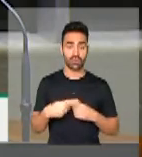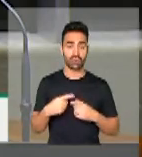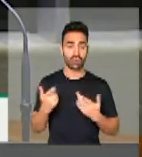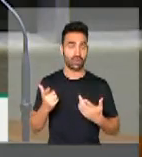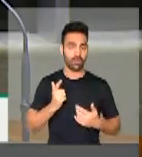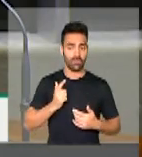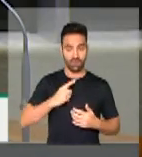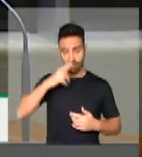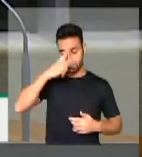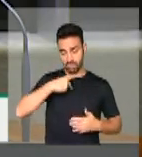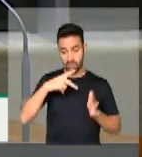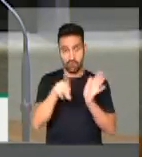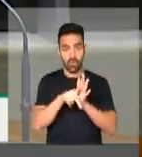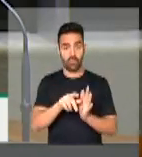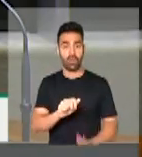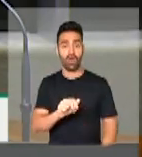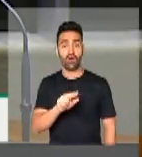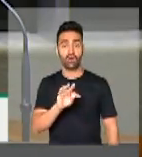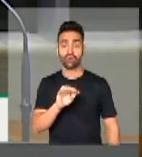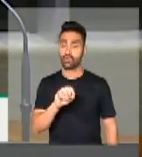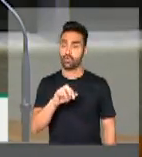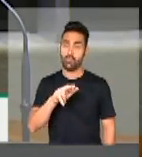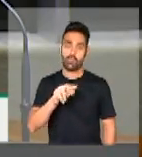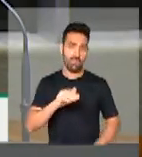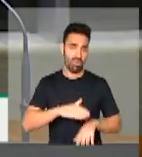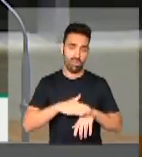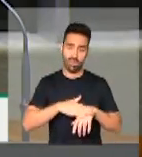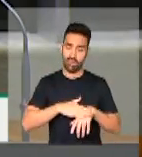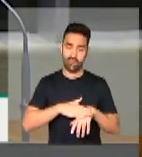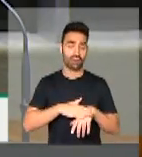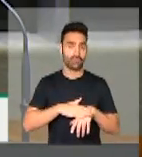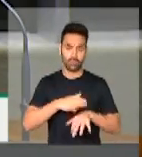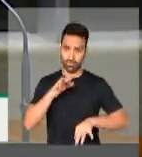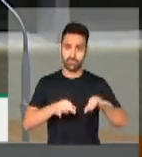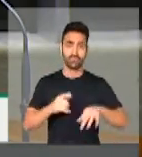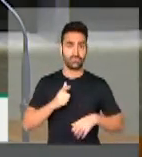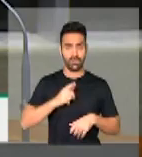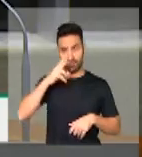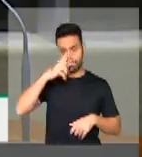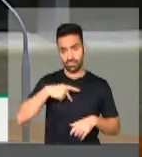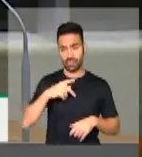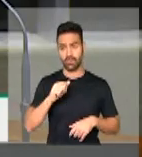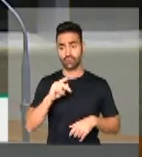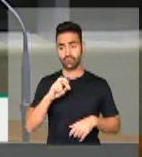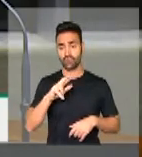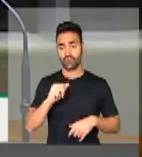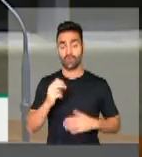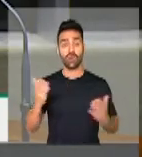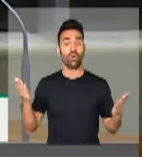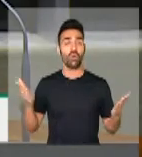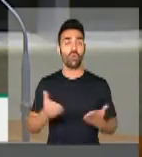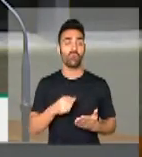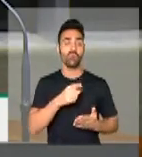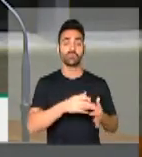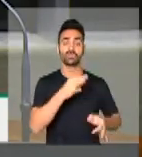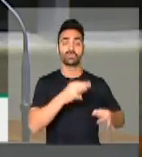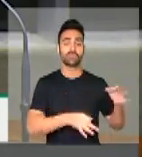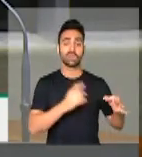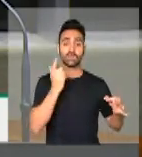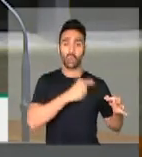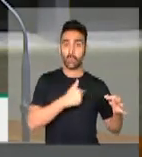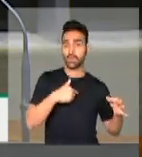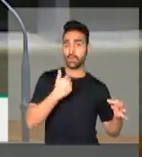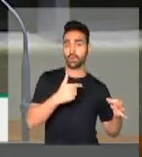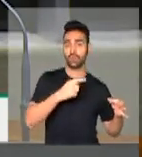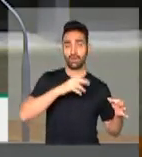da autonomia que a função de juiz tem, e o quanto hoje ele está apequenado sem o